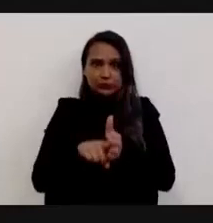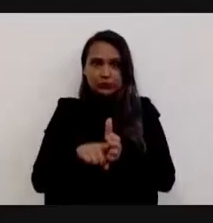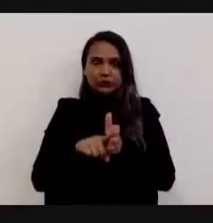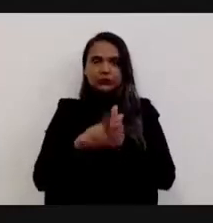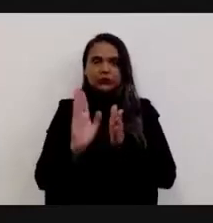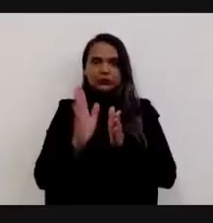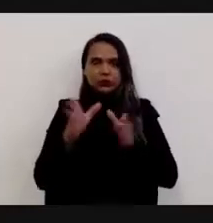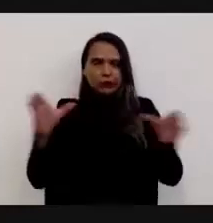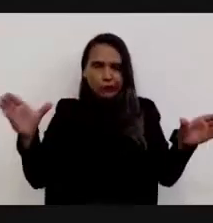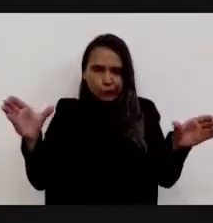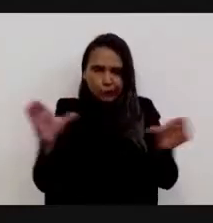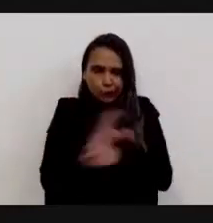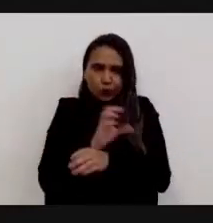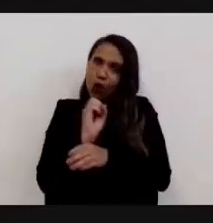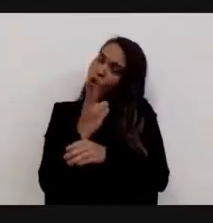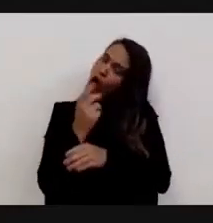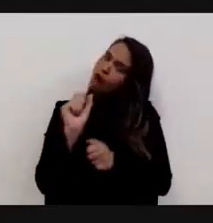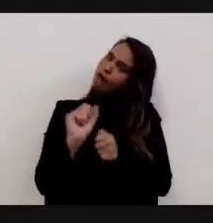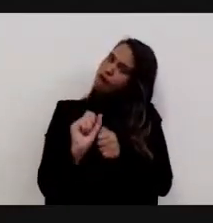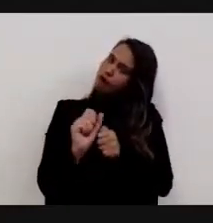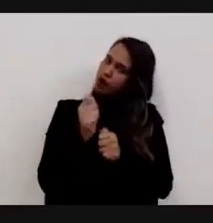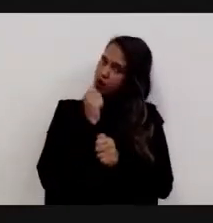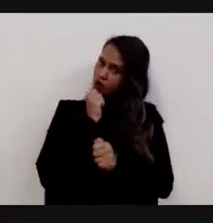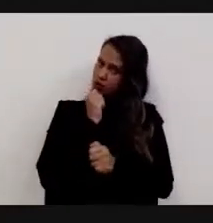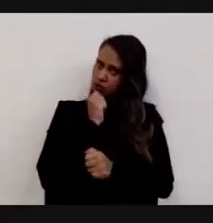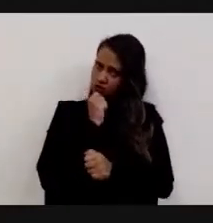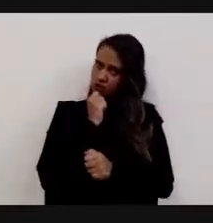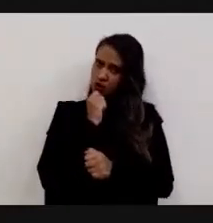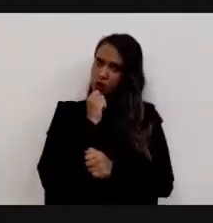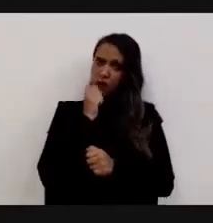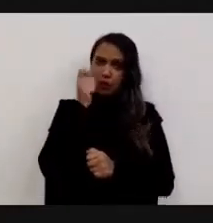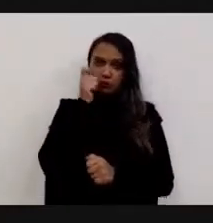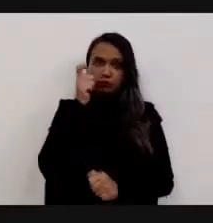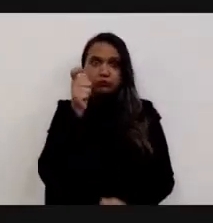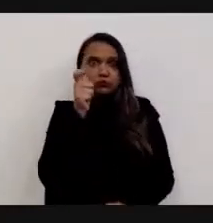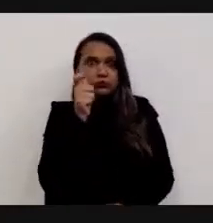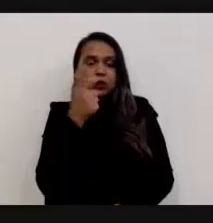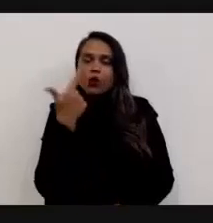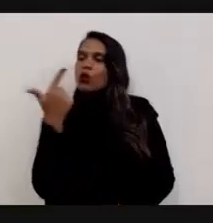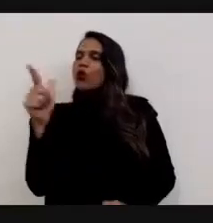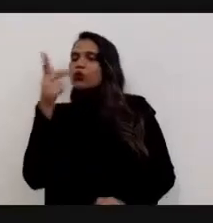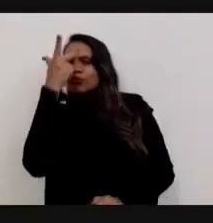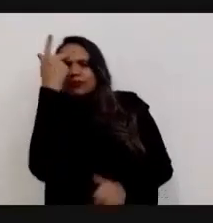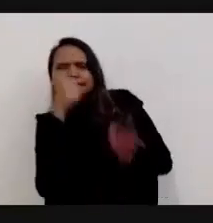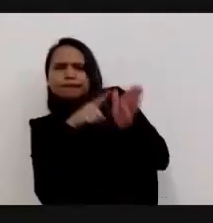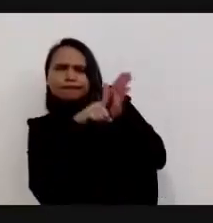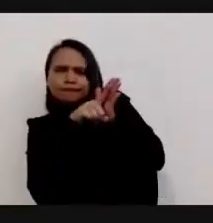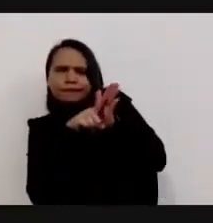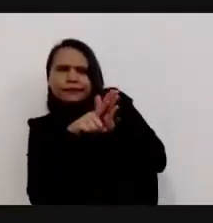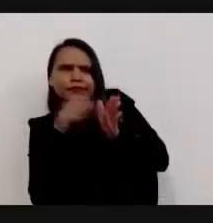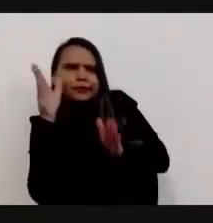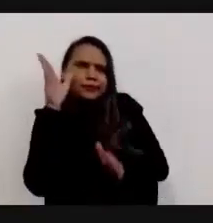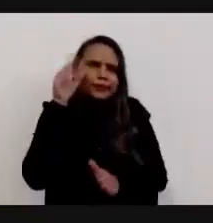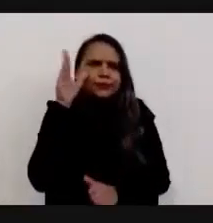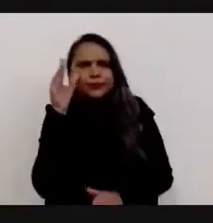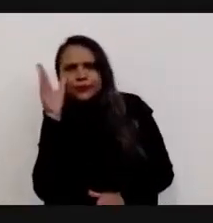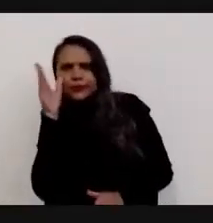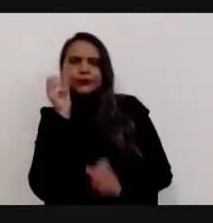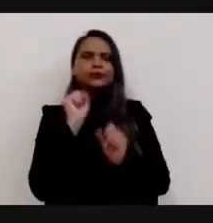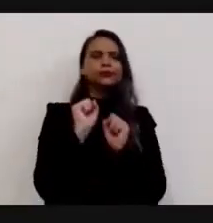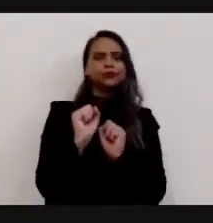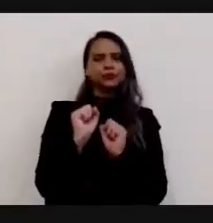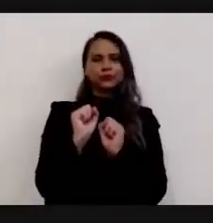feitas ou concluídas para despertar o interesse, né, para outros pesquisadores, outros autores também que